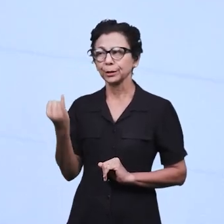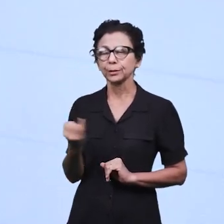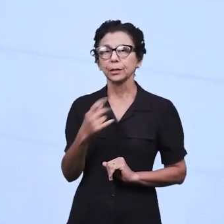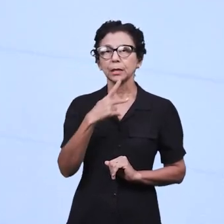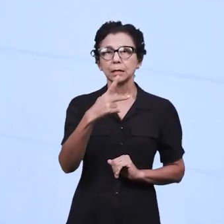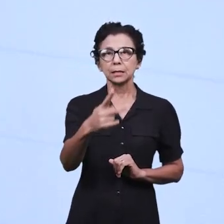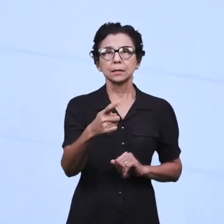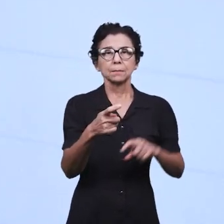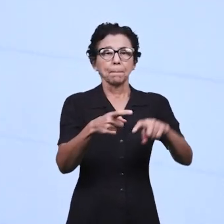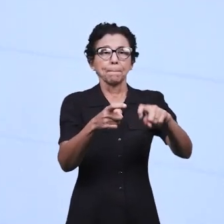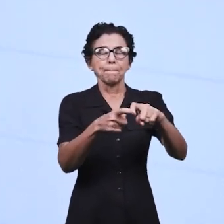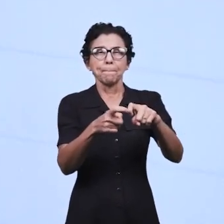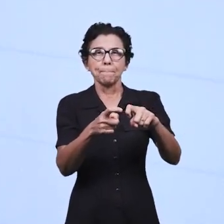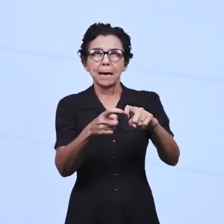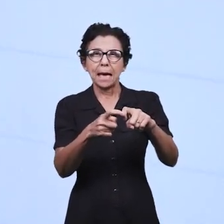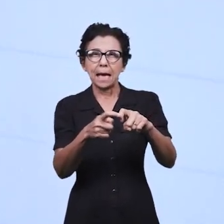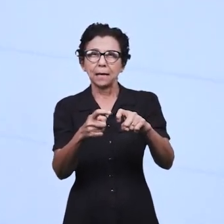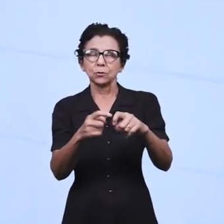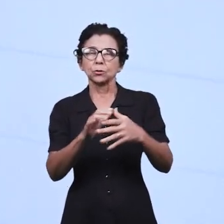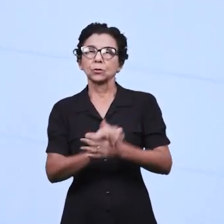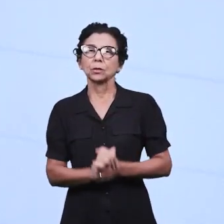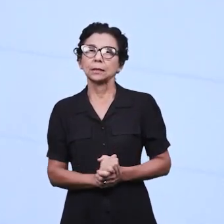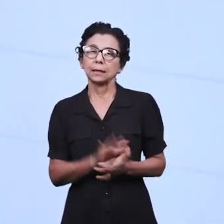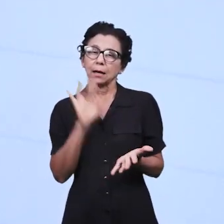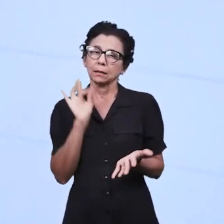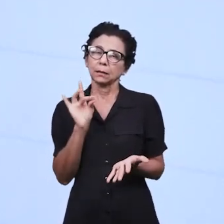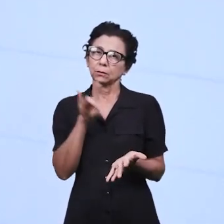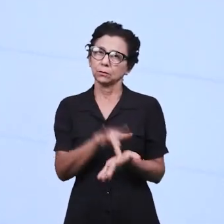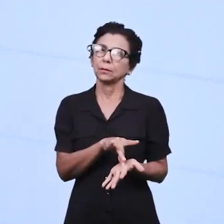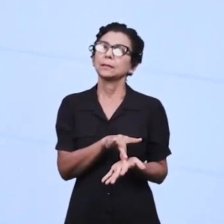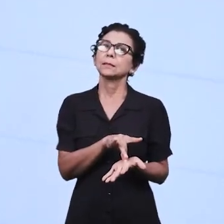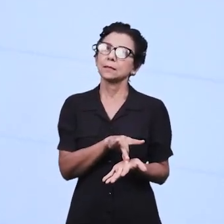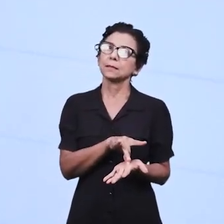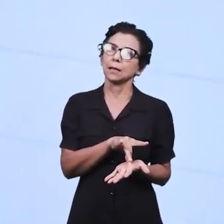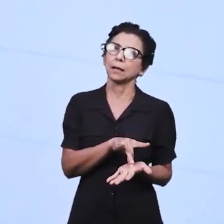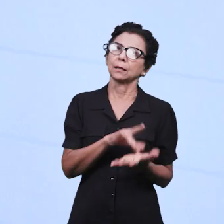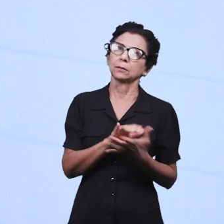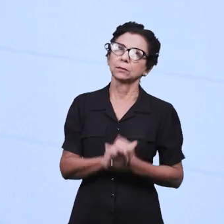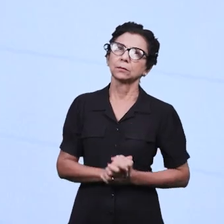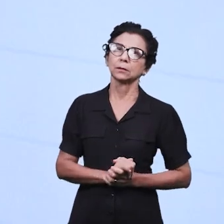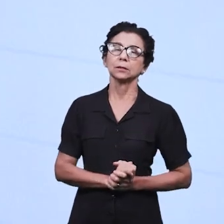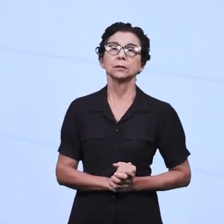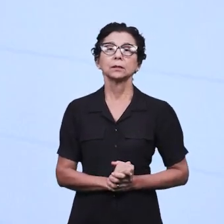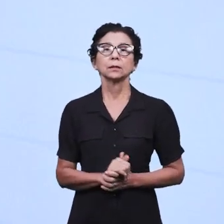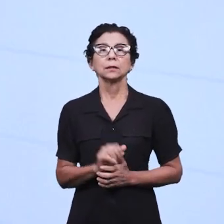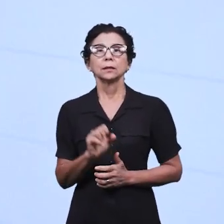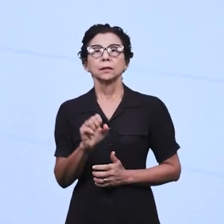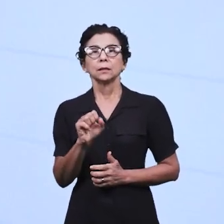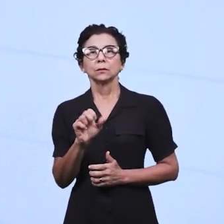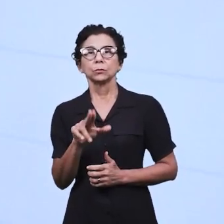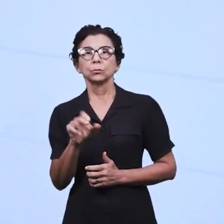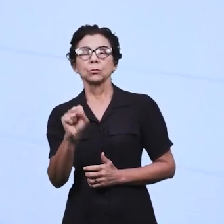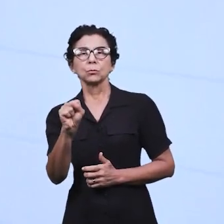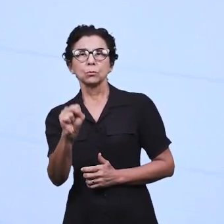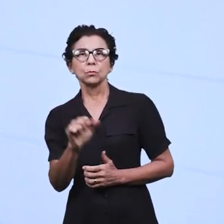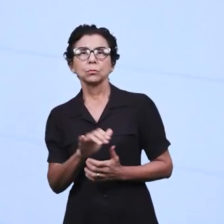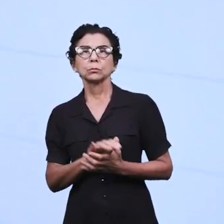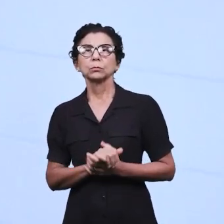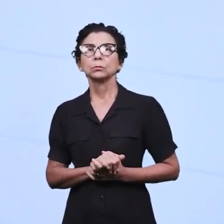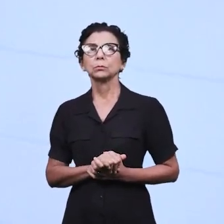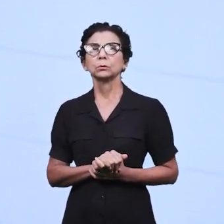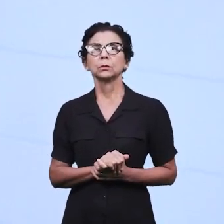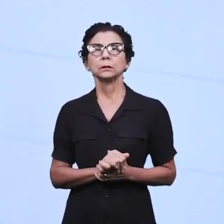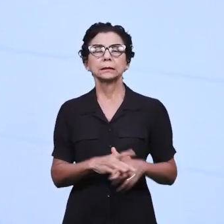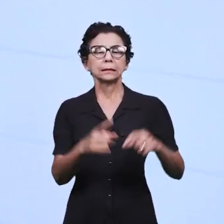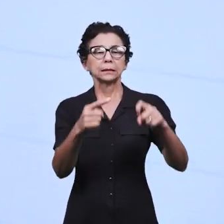o seu médico precisa estar muito alinhado, até porque, via de regra, é o mesmo médico que acompanha, mesmo no SUS, né? Sim. Geralmente é o mesmo médico, então